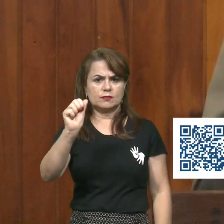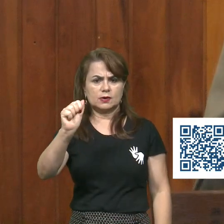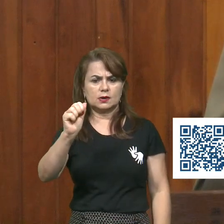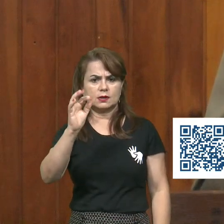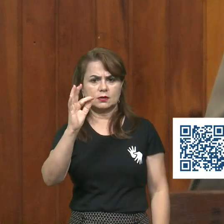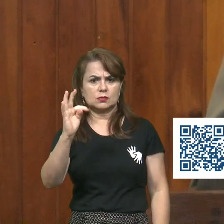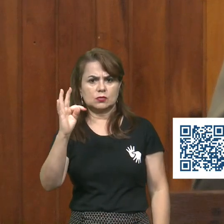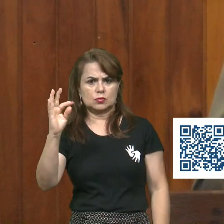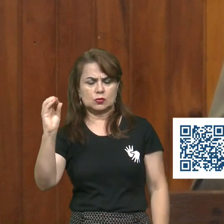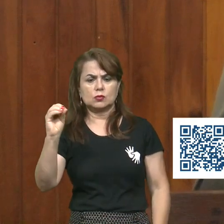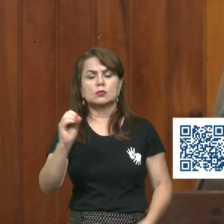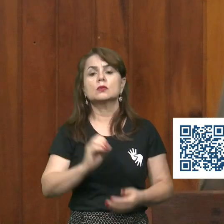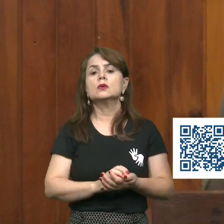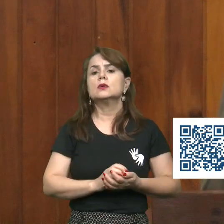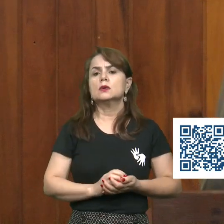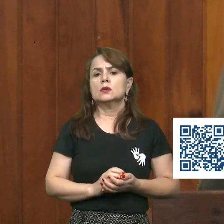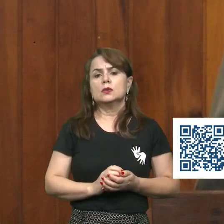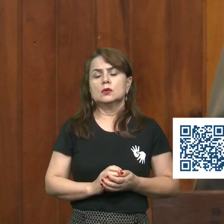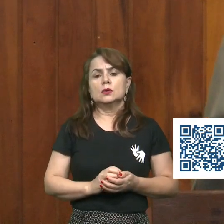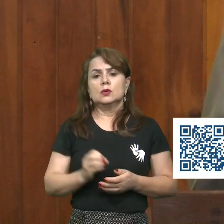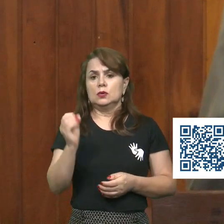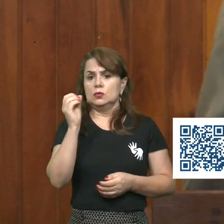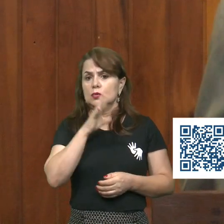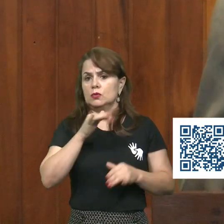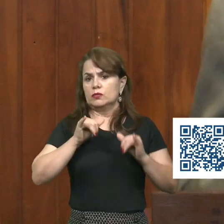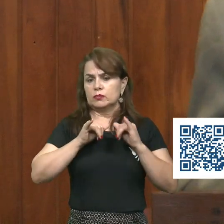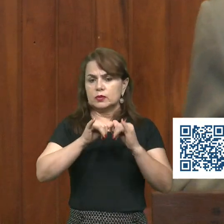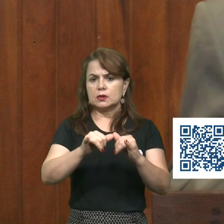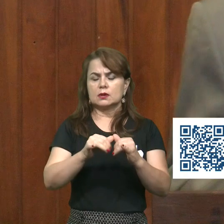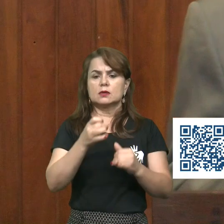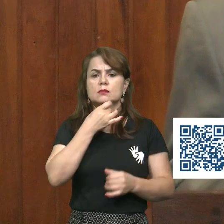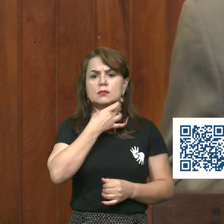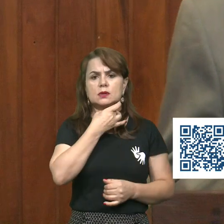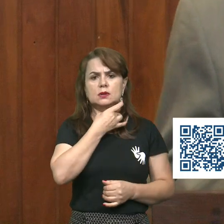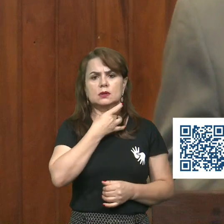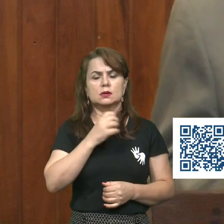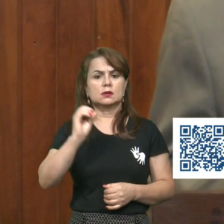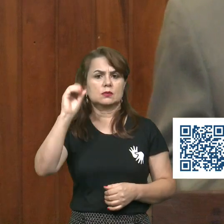atacado de varejo que será inaugurado em breve na nossa cidade.